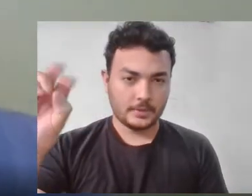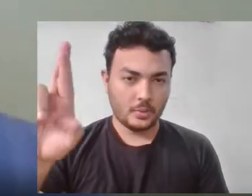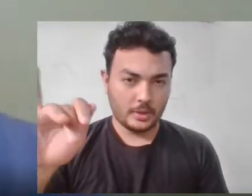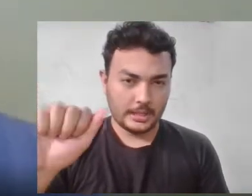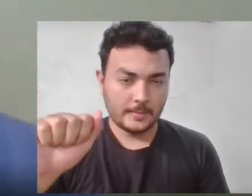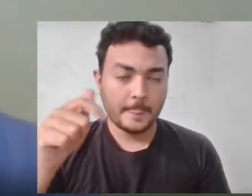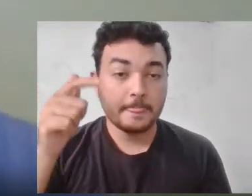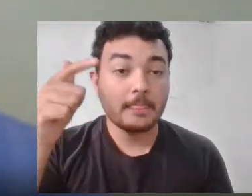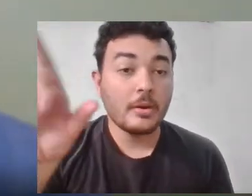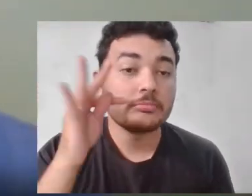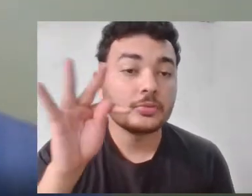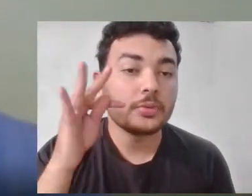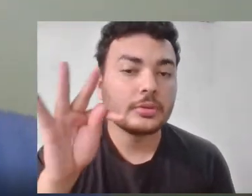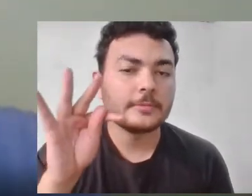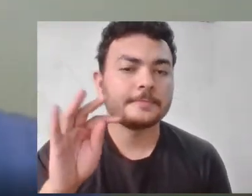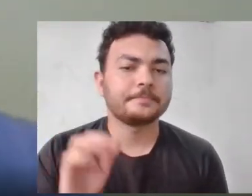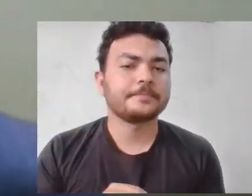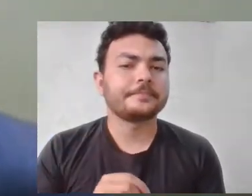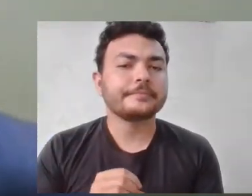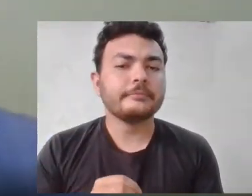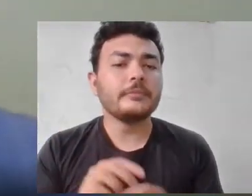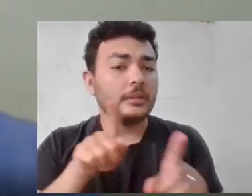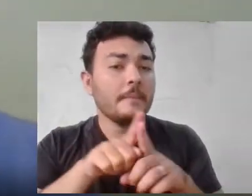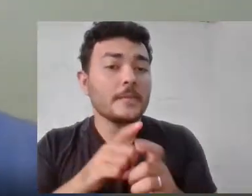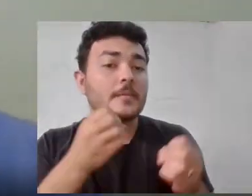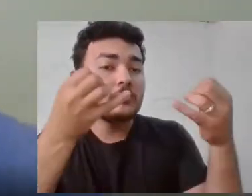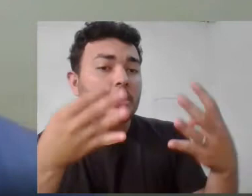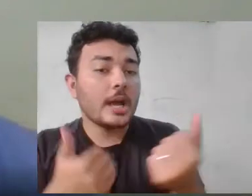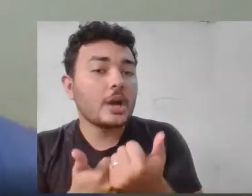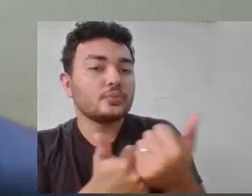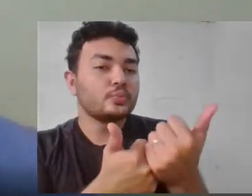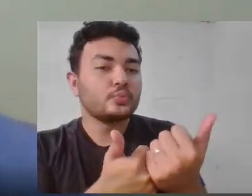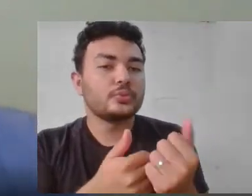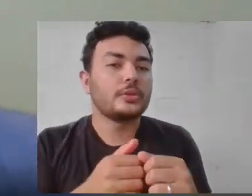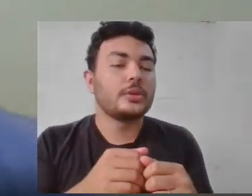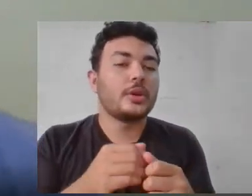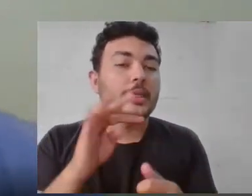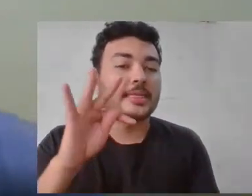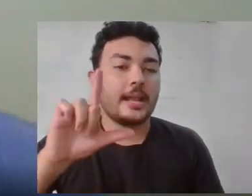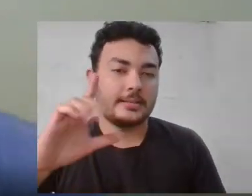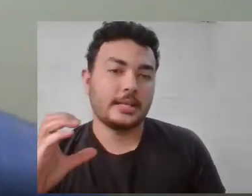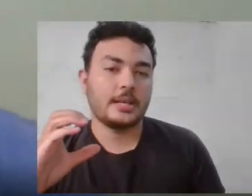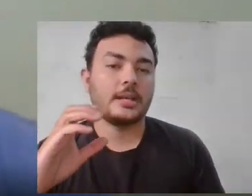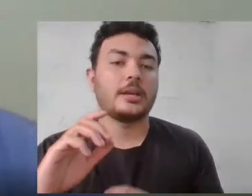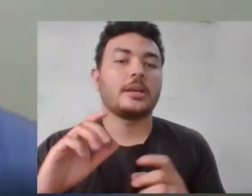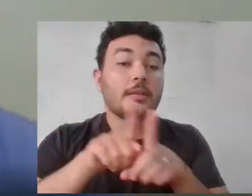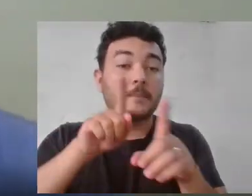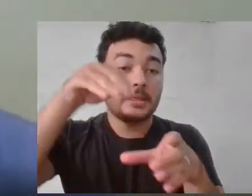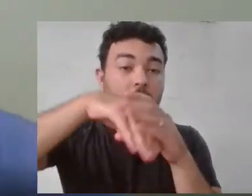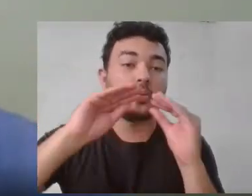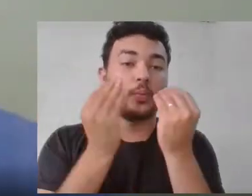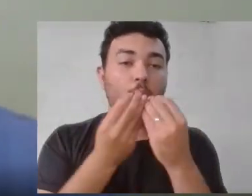explicar a formação das ligações químicas também, associada, né, com essa visão, com esse viés dos compostos de